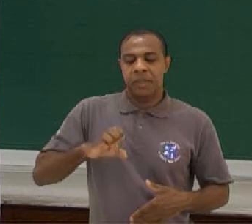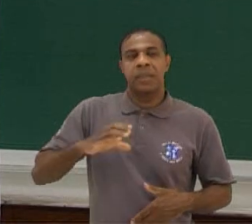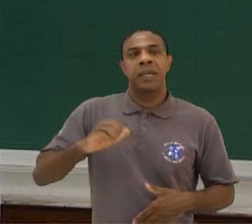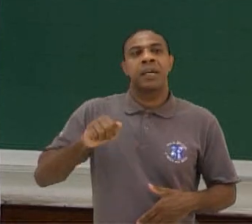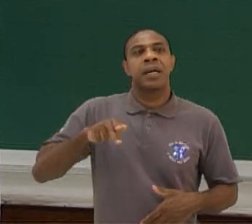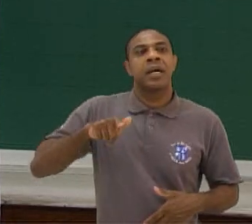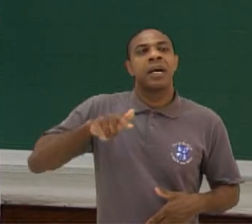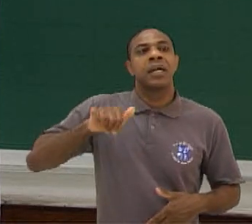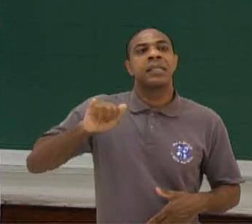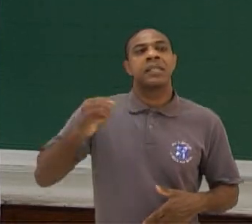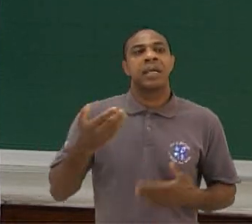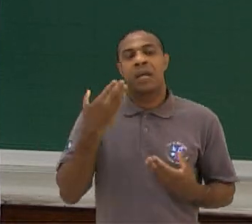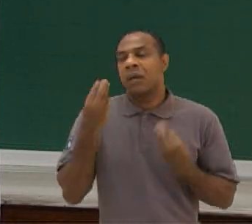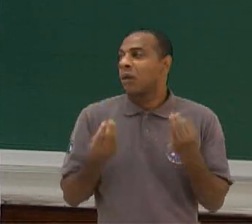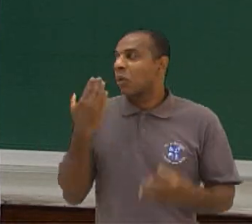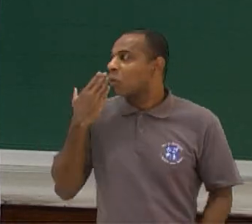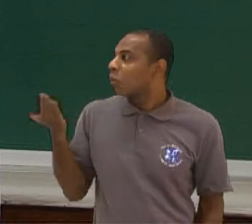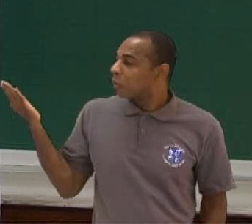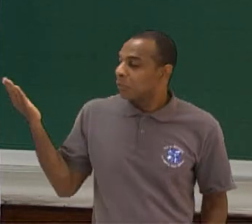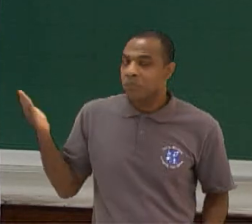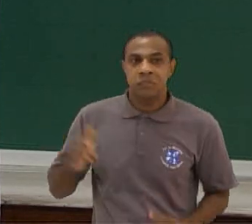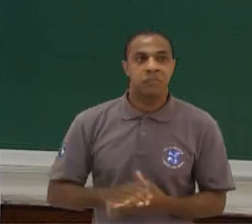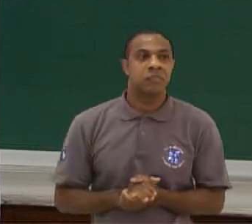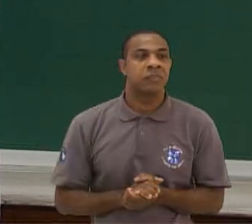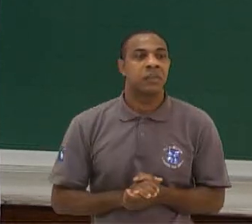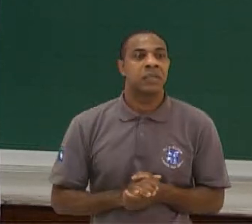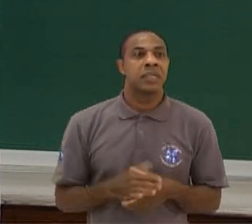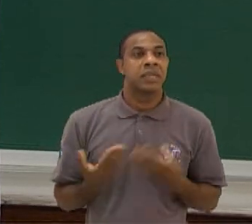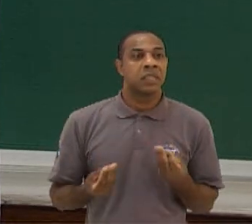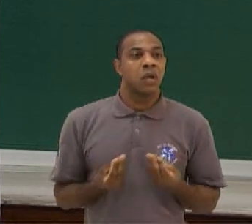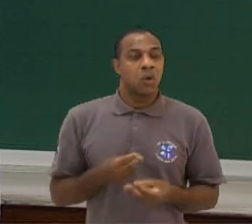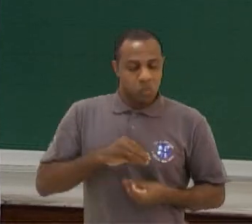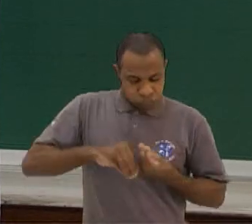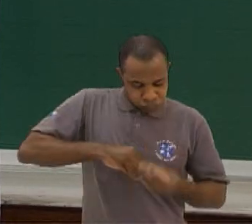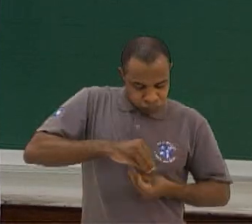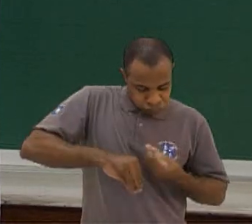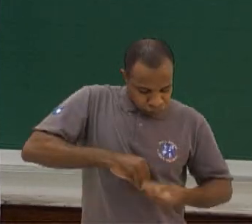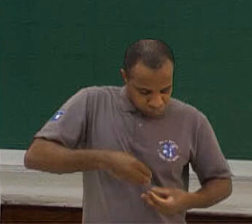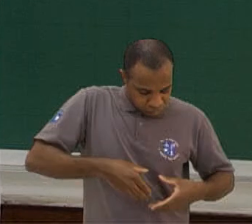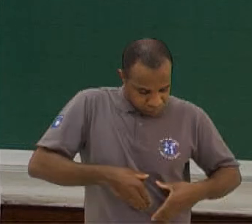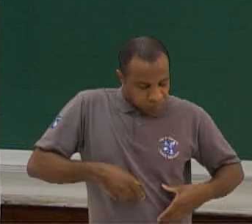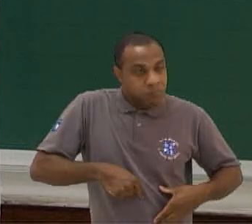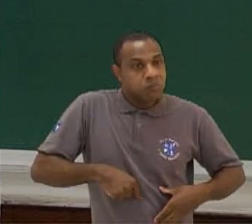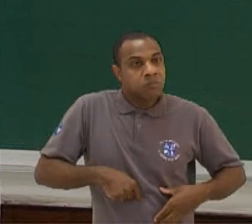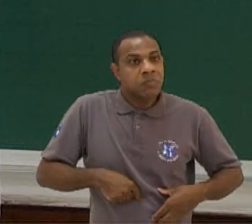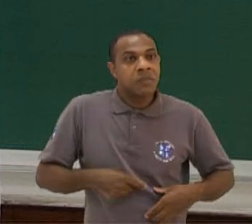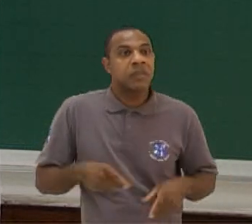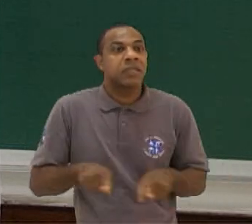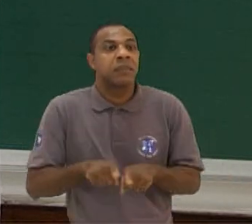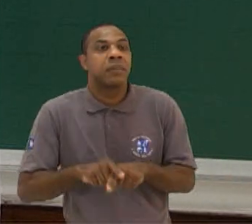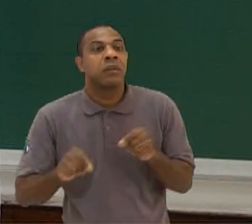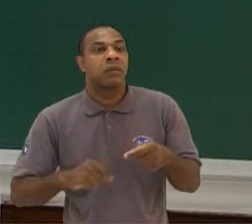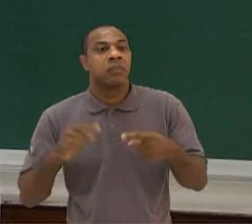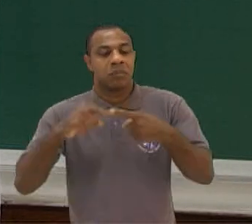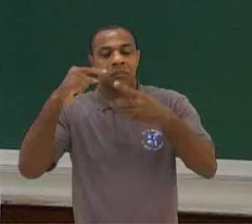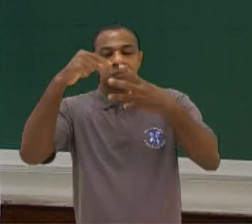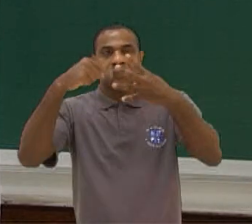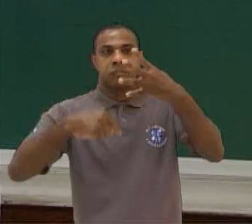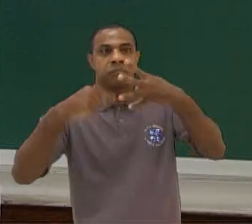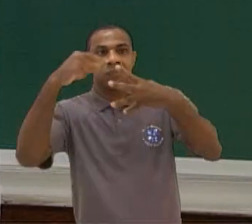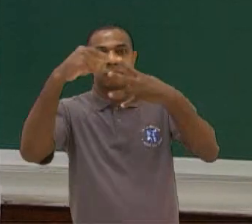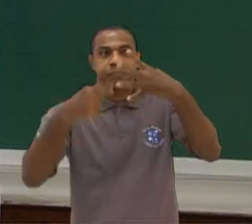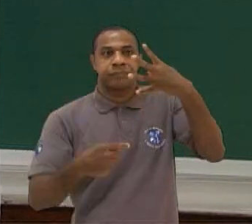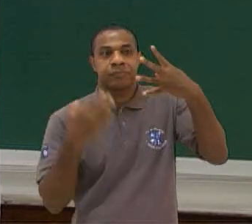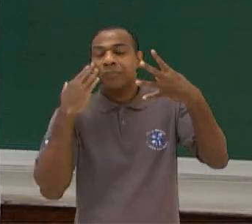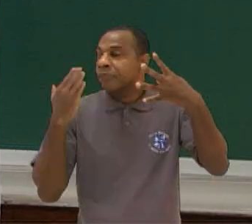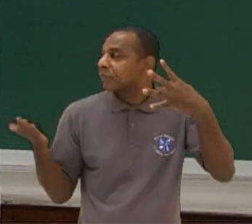transformar esse meu alimento, a partir da adição de ácido clorídrico, em quimo. Além disso, eu vou ter um pH ácido, né,